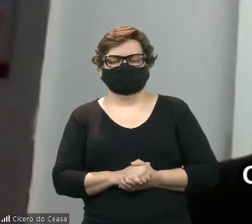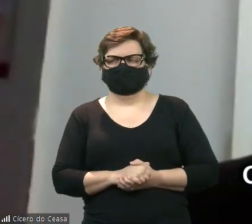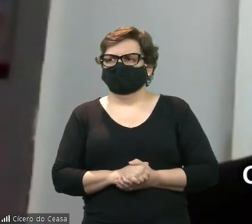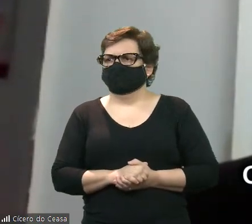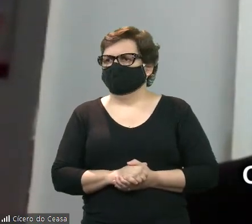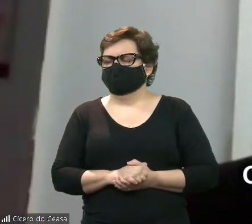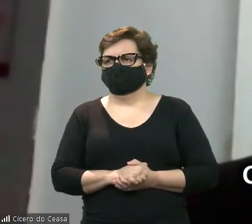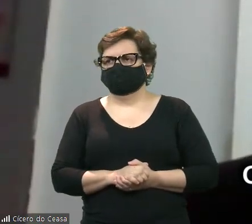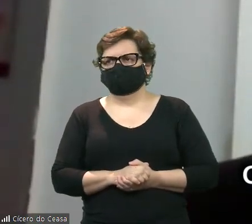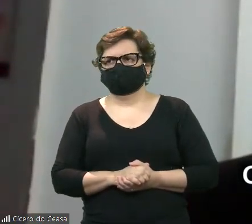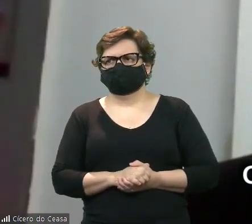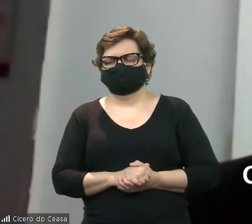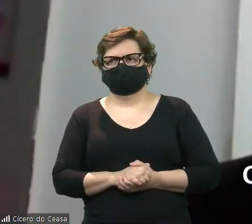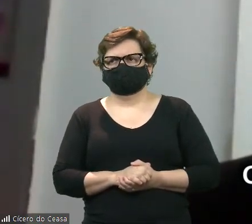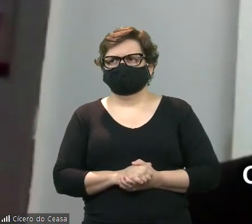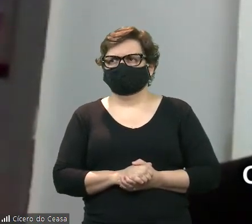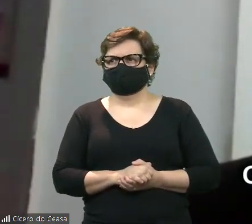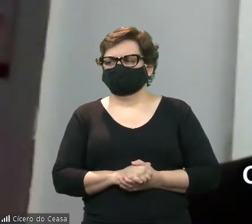e essa questão